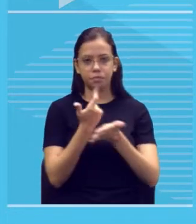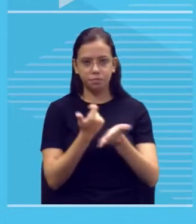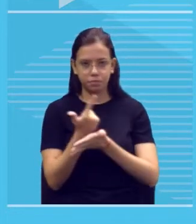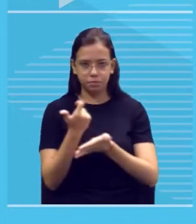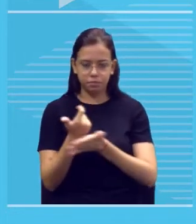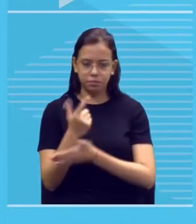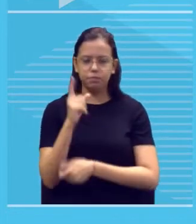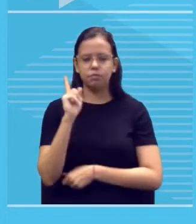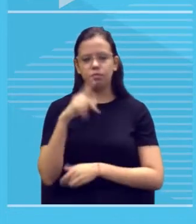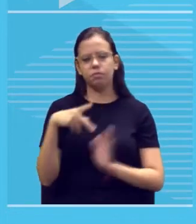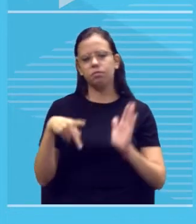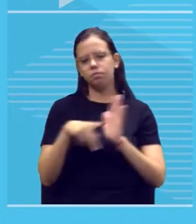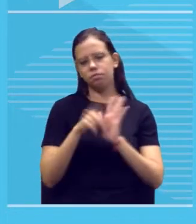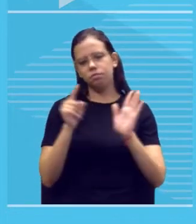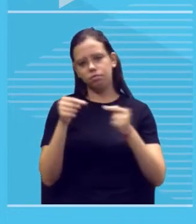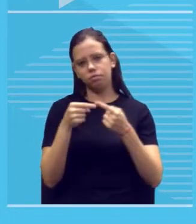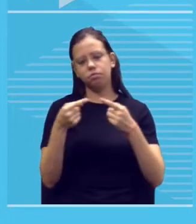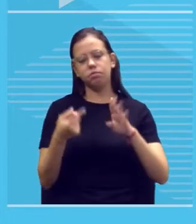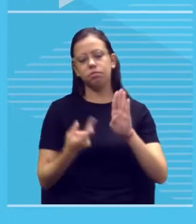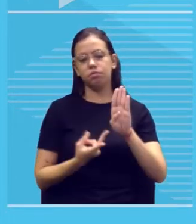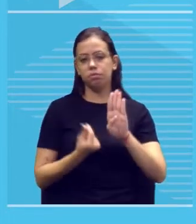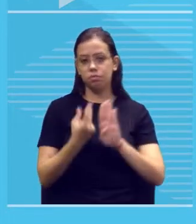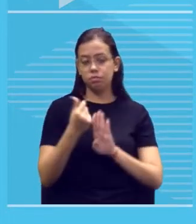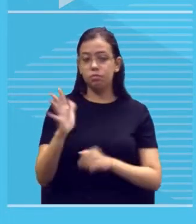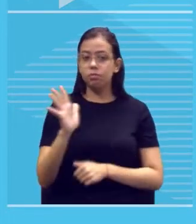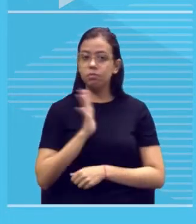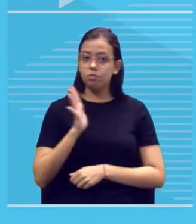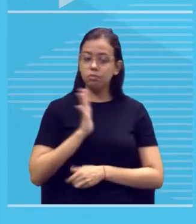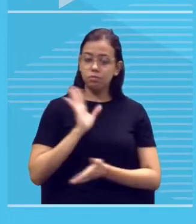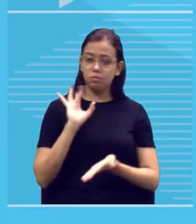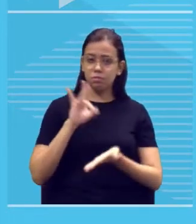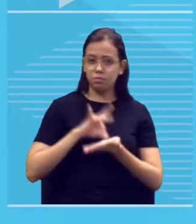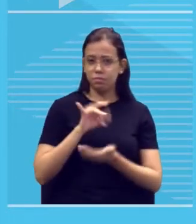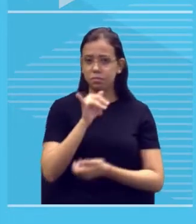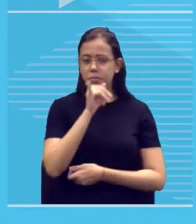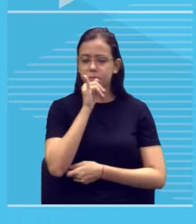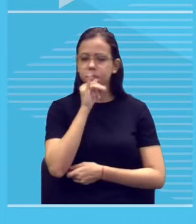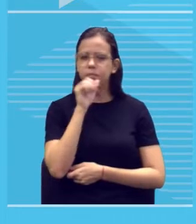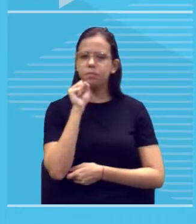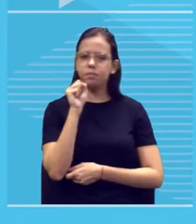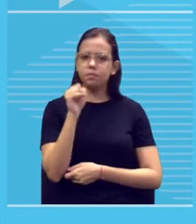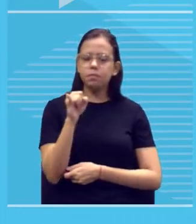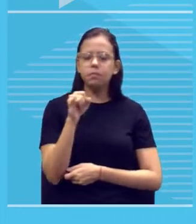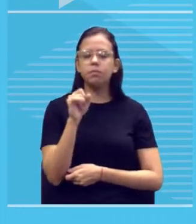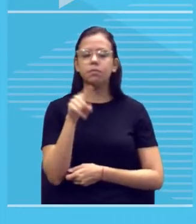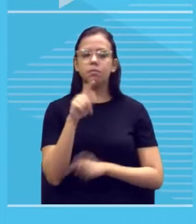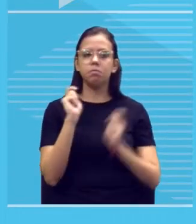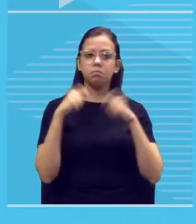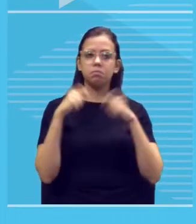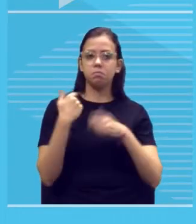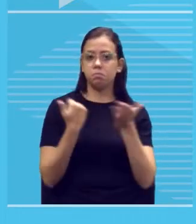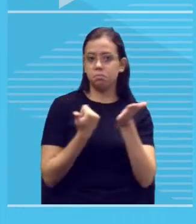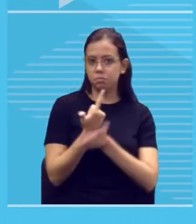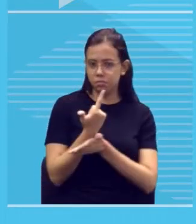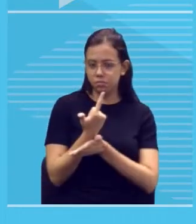que produz é o burguês é o rico de verdade se você tem acesso a esse consumo